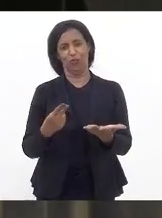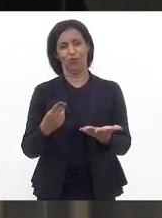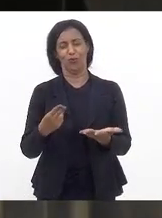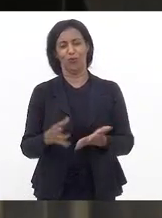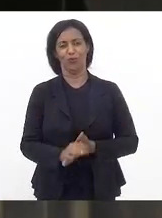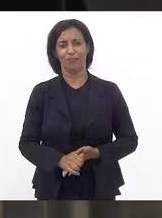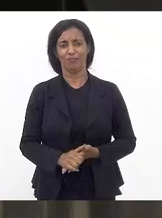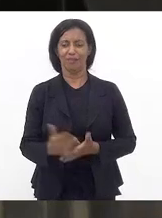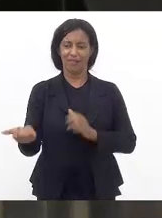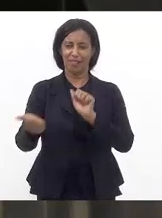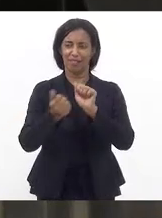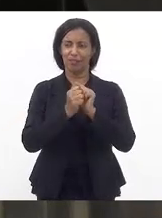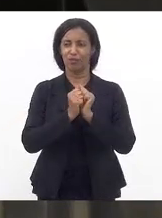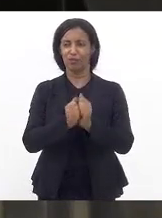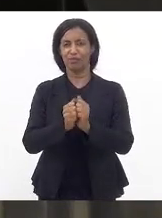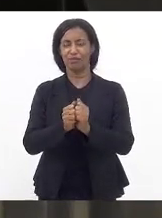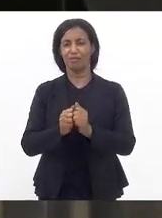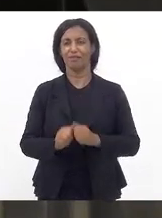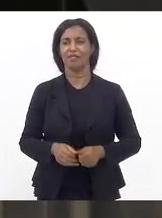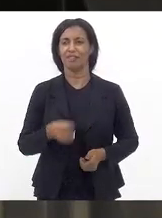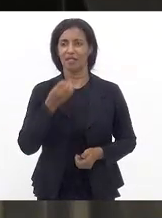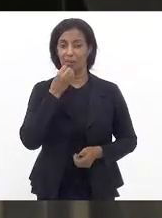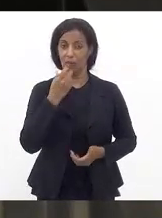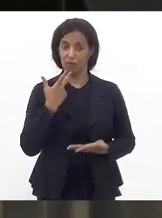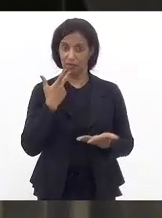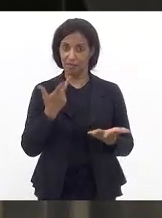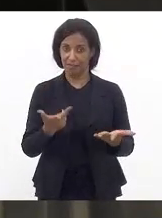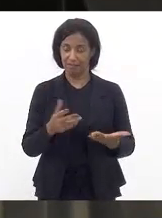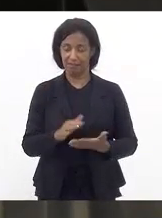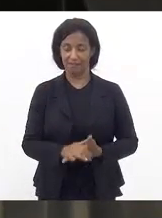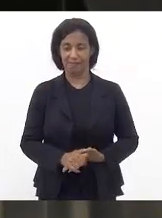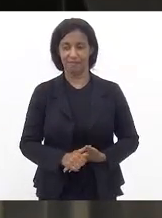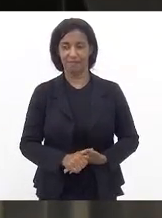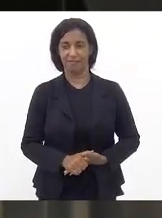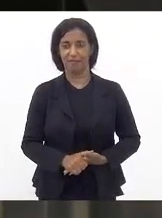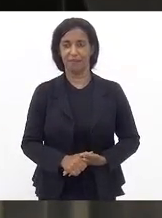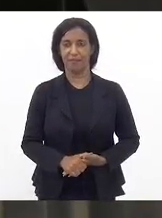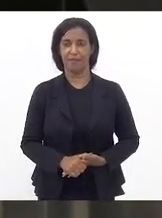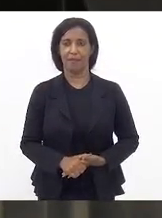que está do nosso lado é bom que se diga isso